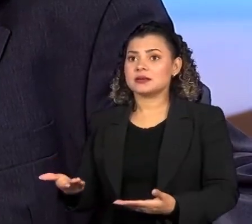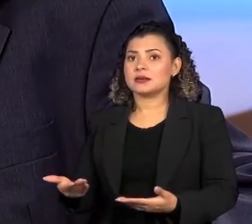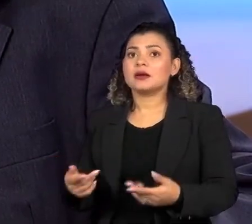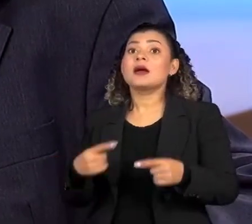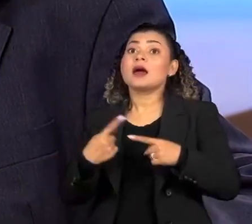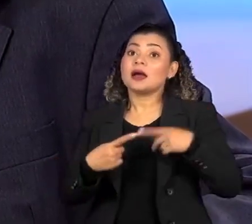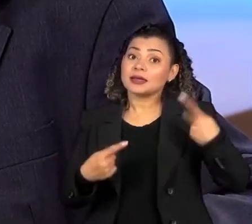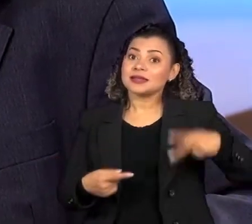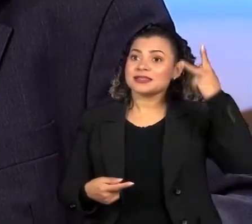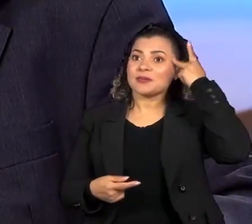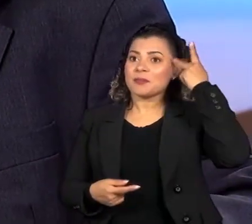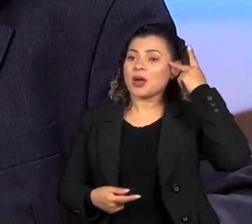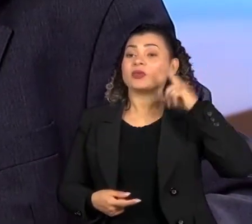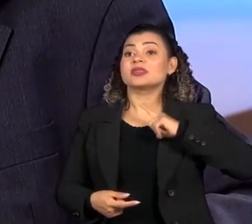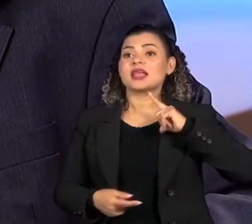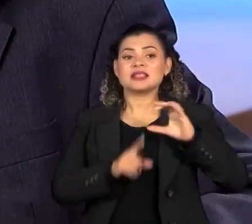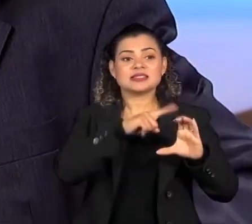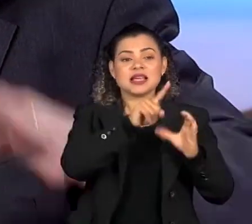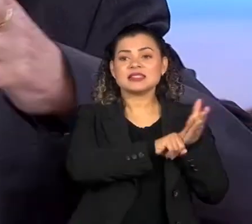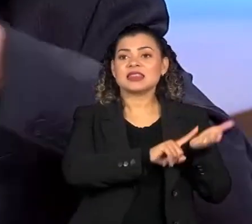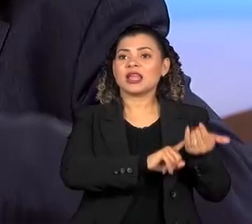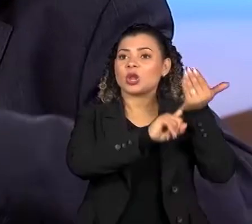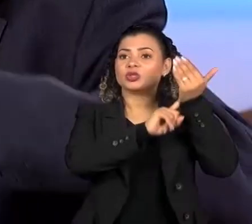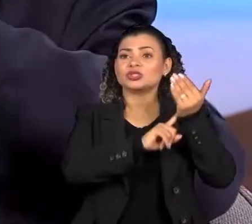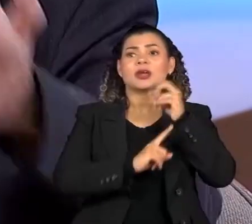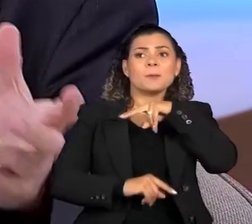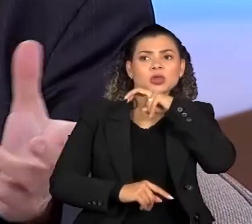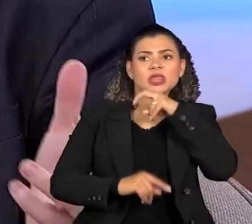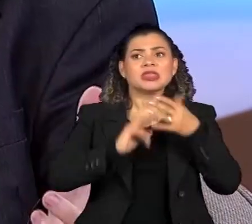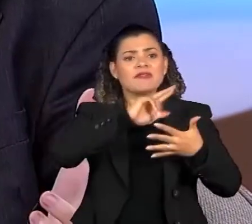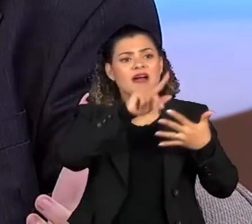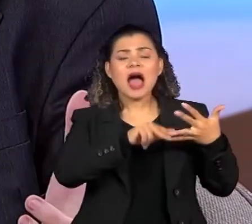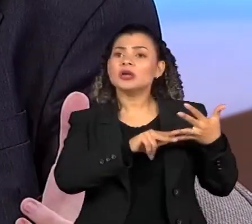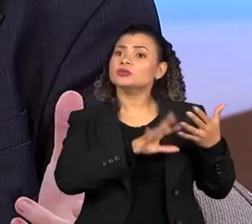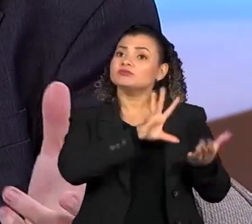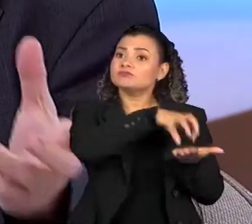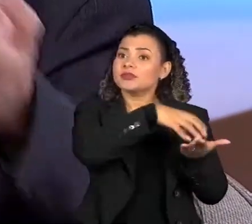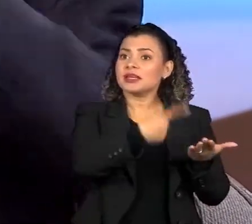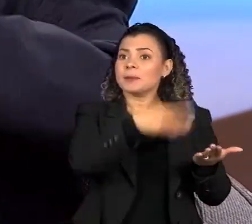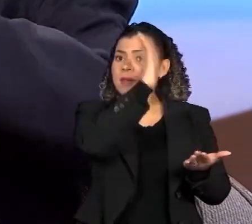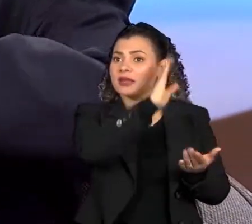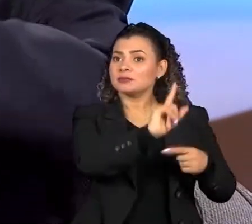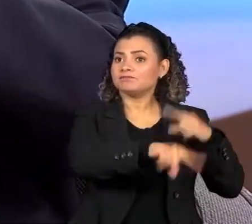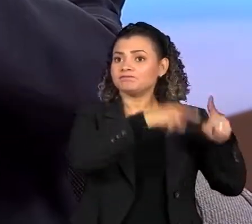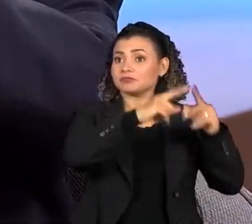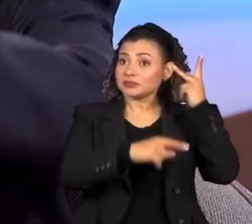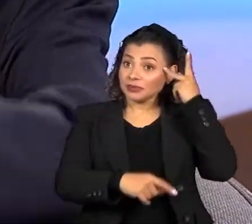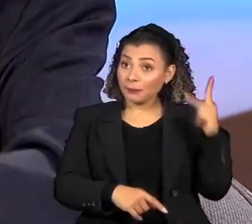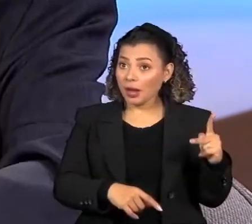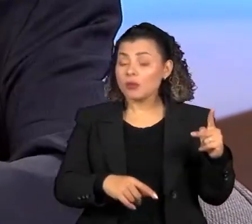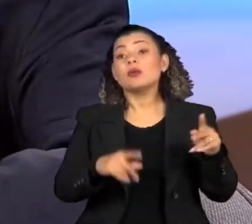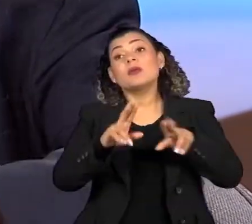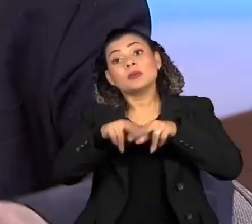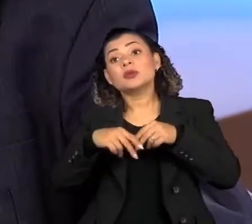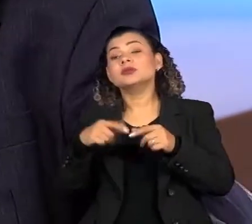importante de ciência e tecnologia Então é isso que nós temos que reconstruir no país para que eles queiram ficar